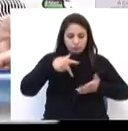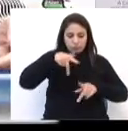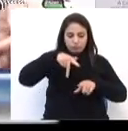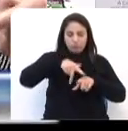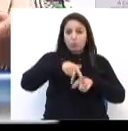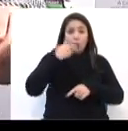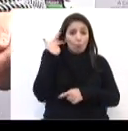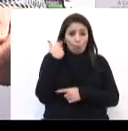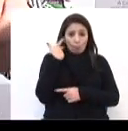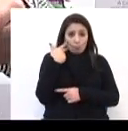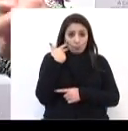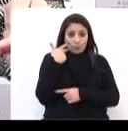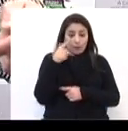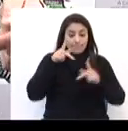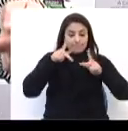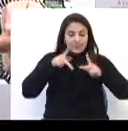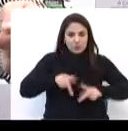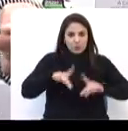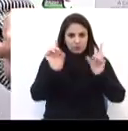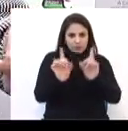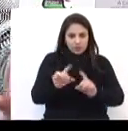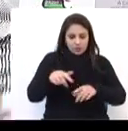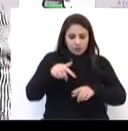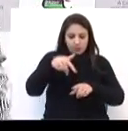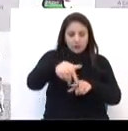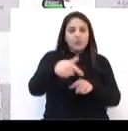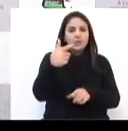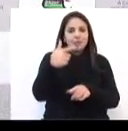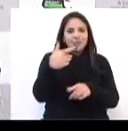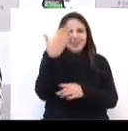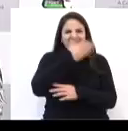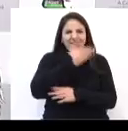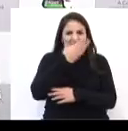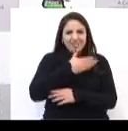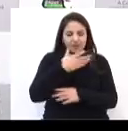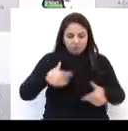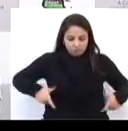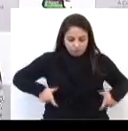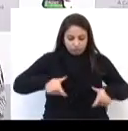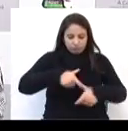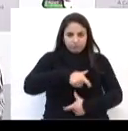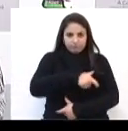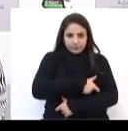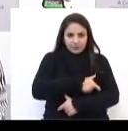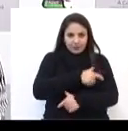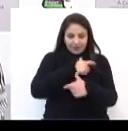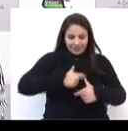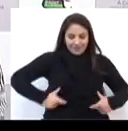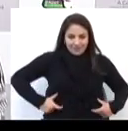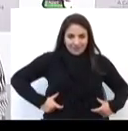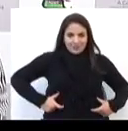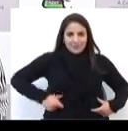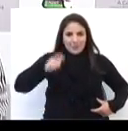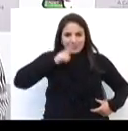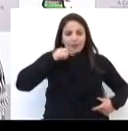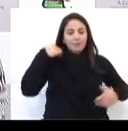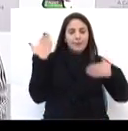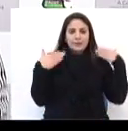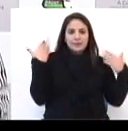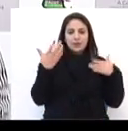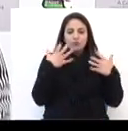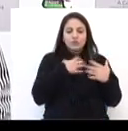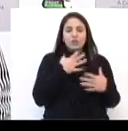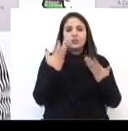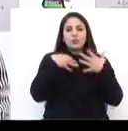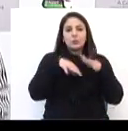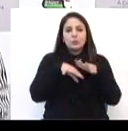o deficiente, vai na frente com o cinto de segurança para passeios, para pequenos passeios. É uma forma de inclusão que a gente não pode